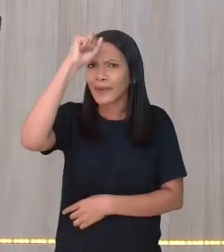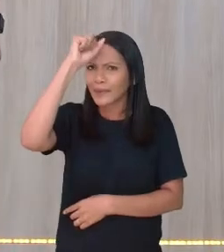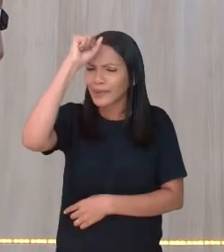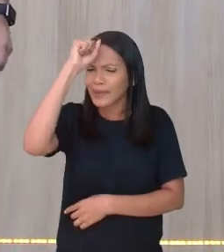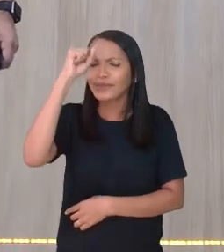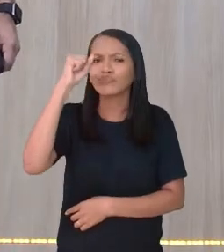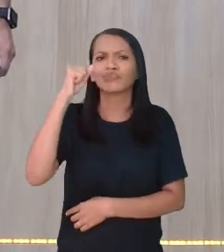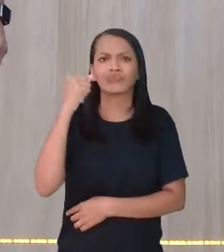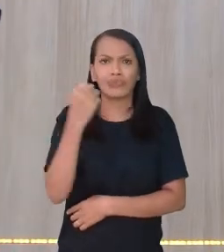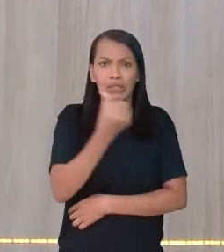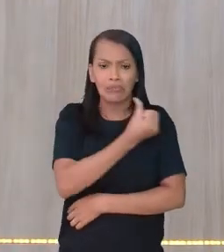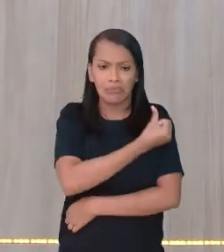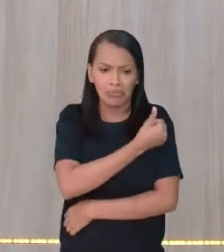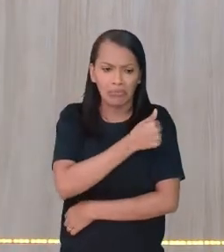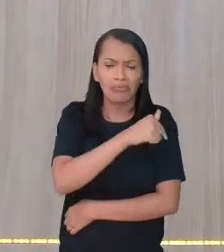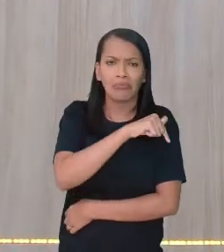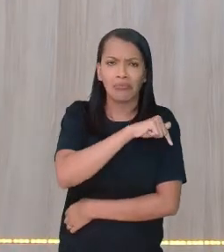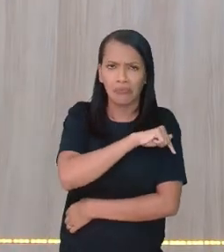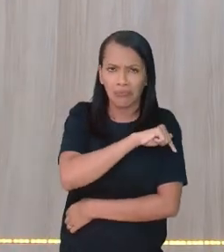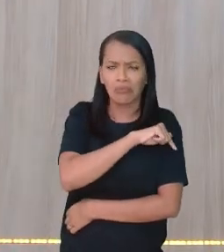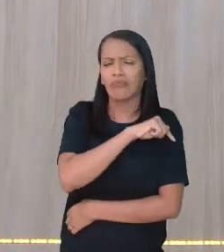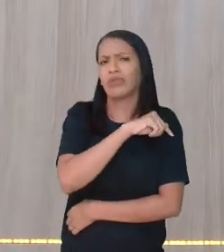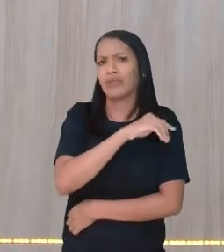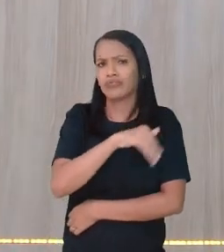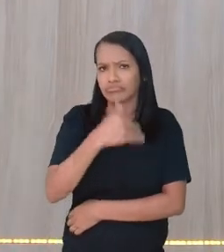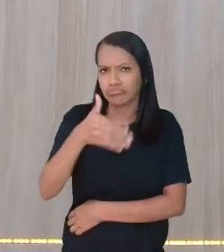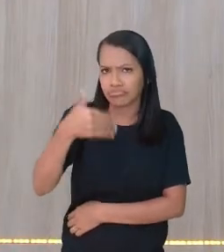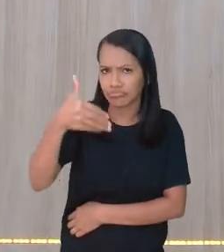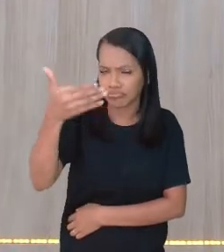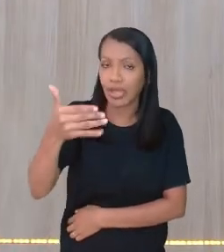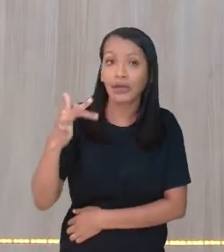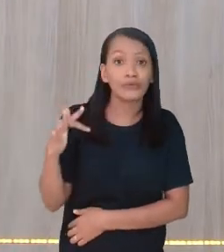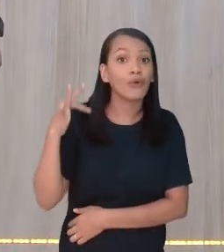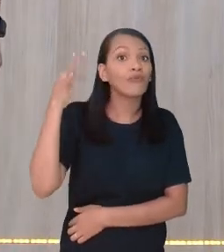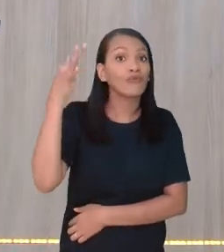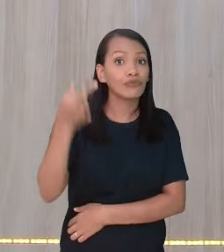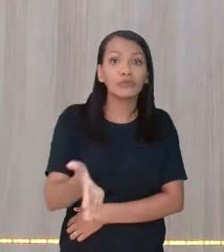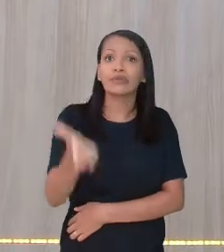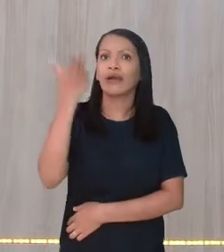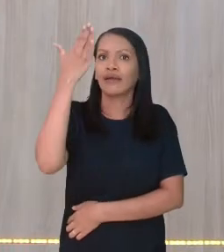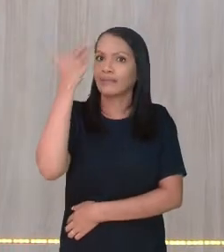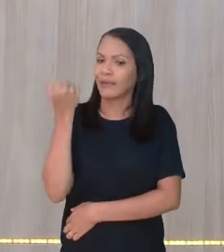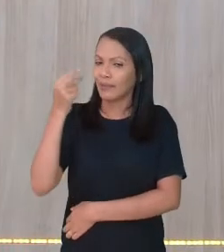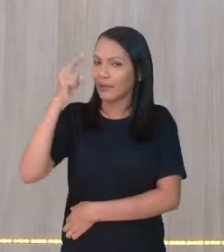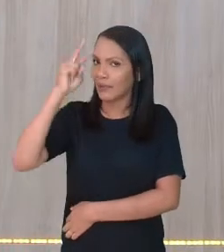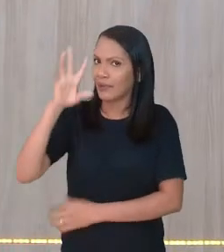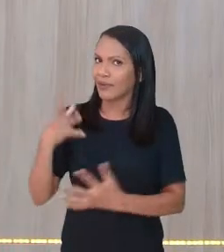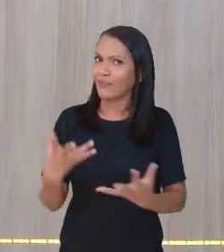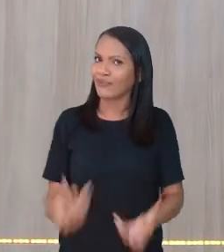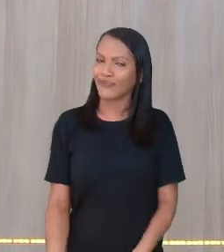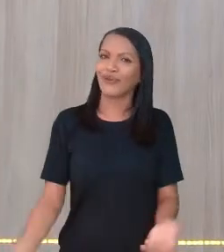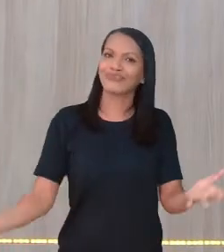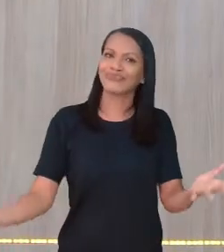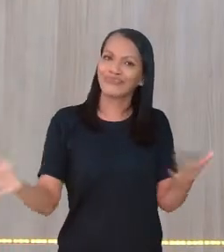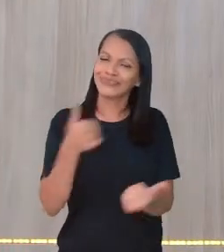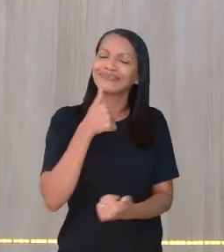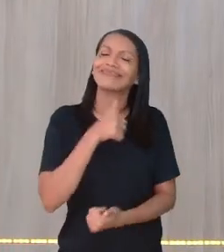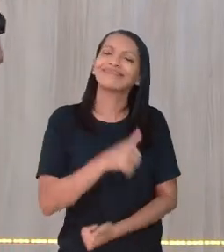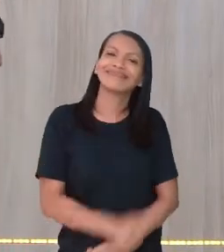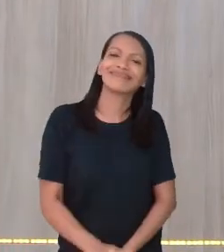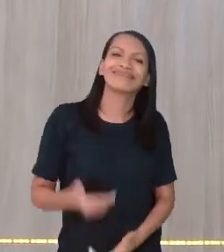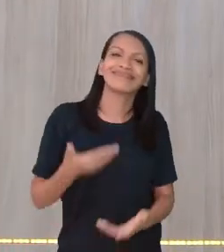séries que você vai passando, para que você não venha se prejudicar lá na frente, tá bom? Então, vamos dar o pontapé inicial à nossa aula de